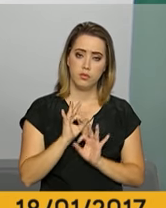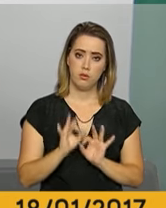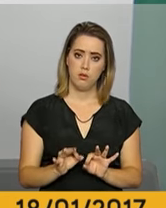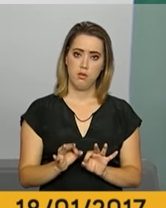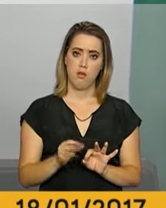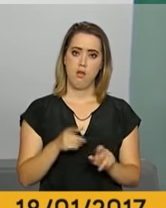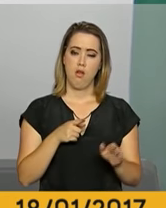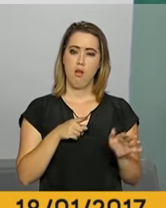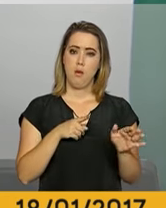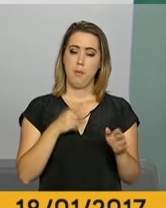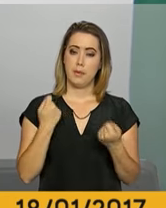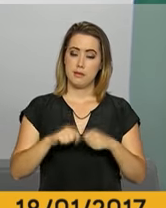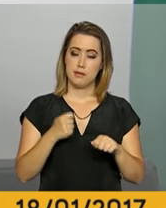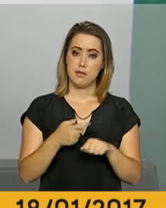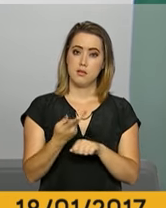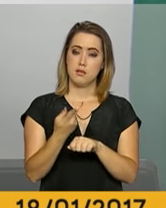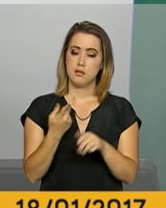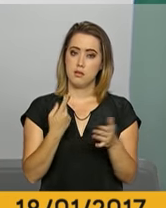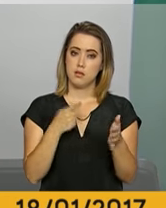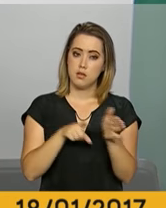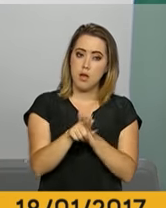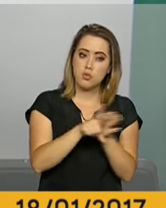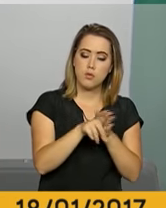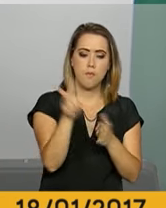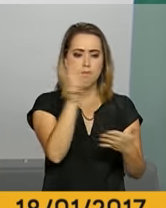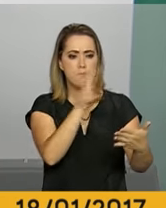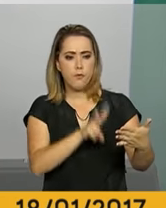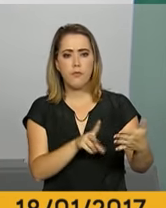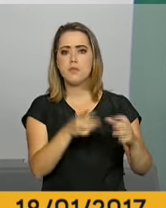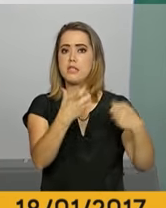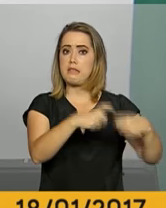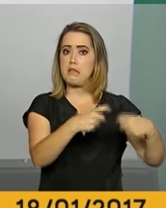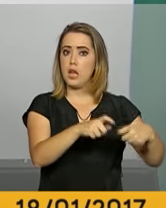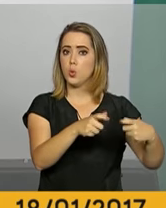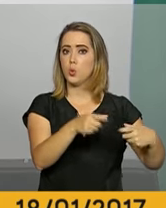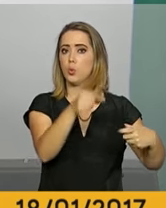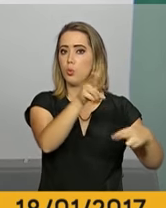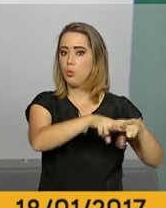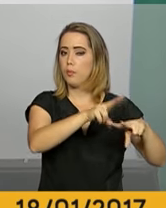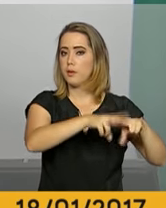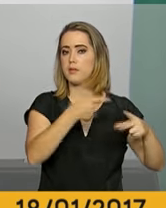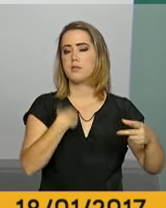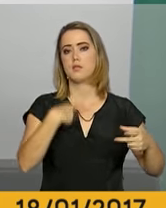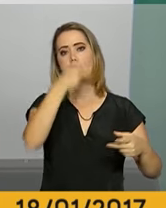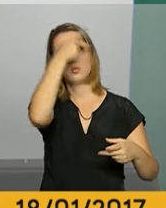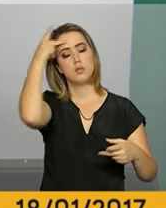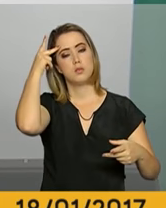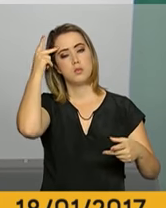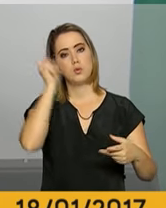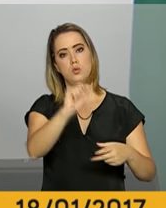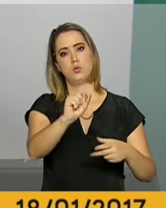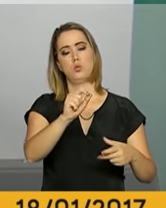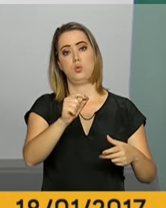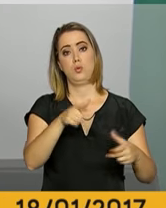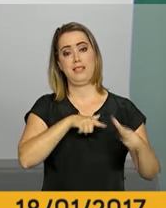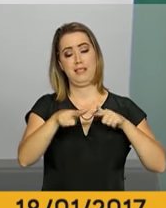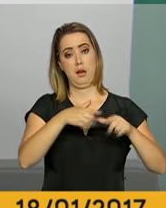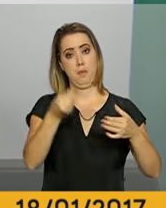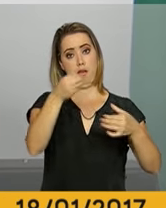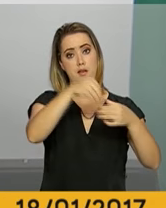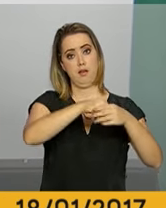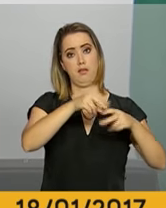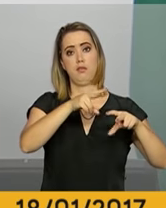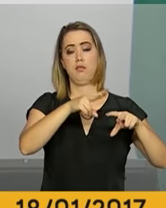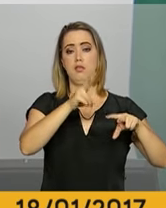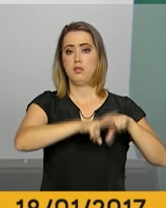à fiscalização dos presídios. Os agentes penitenciários têm limitações que